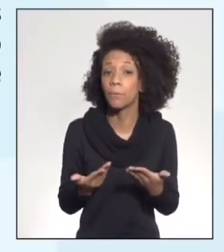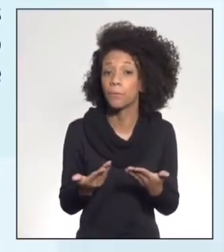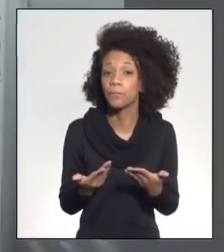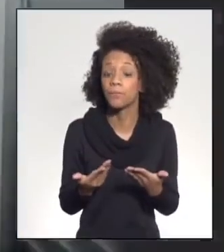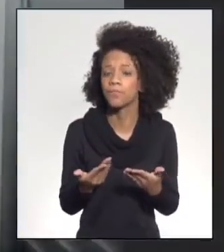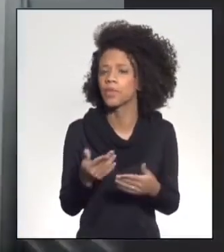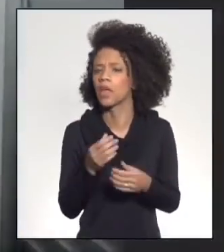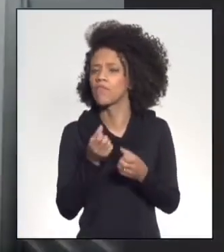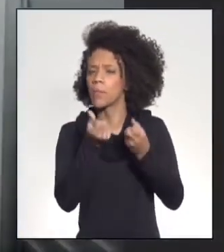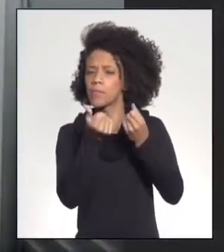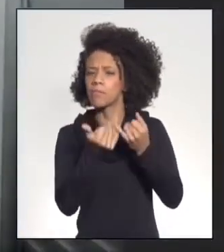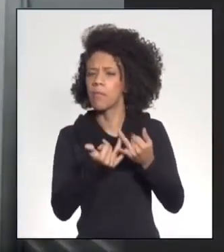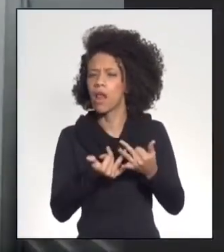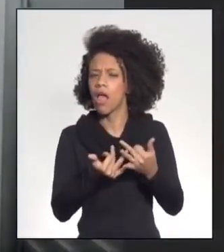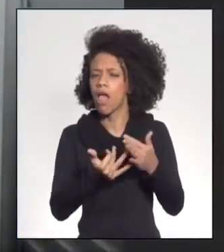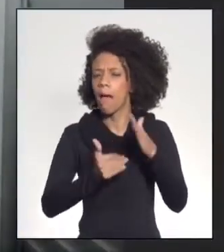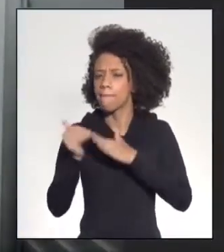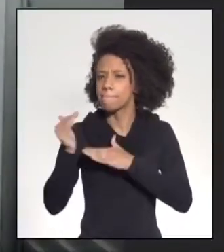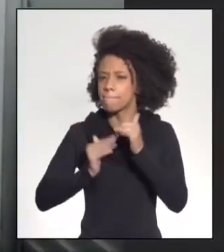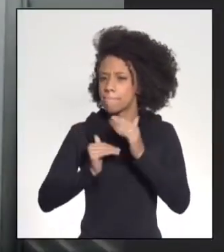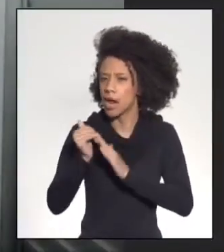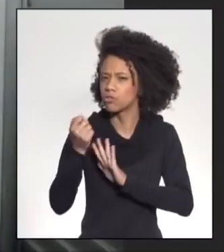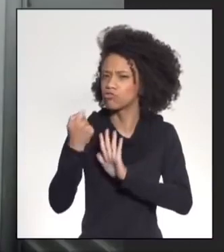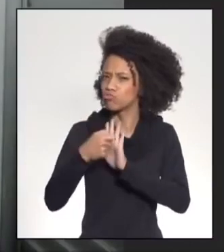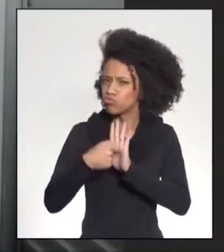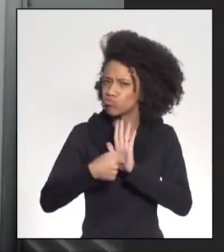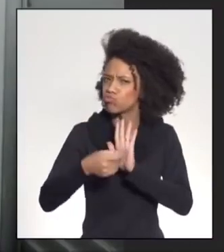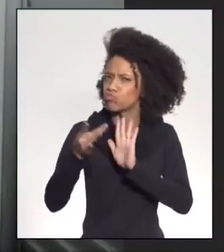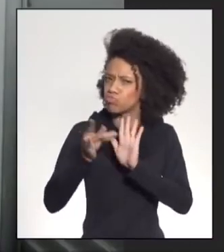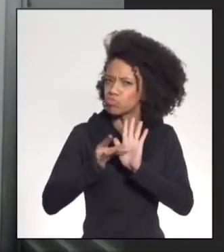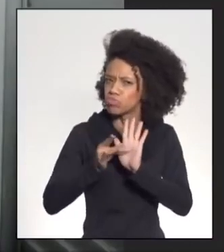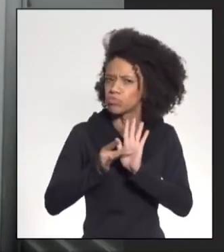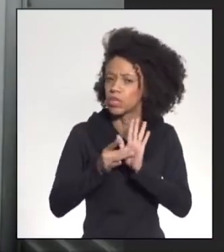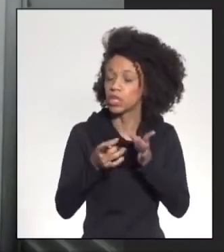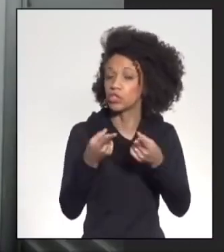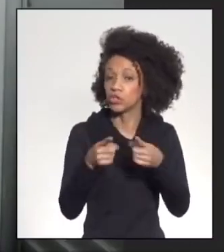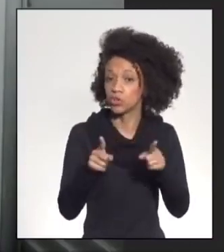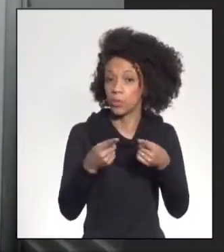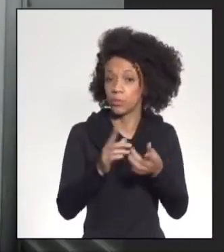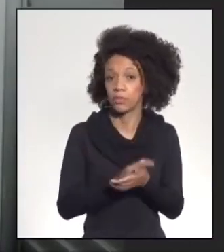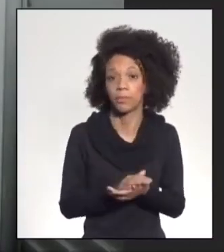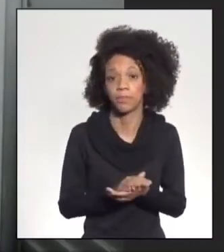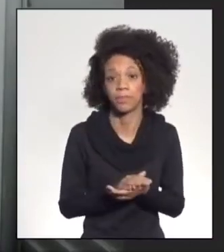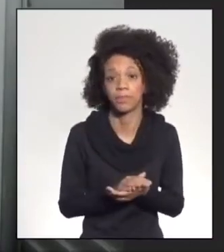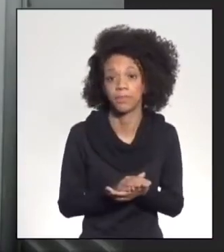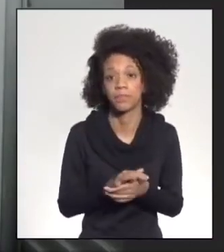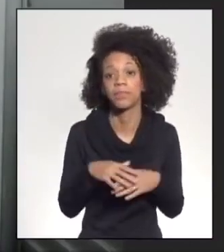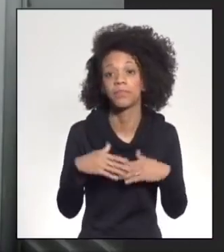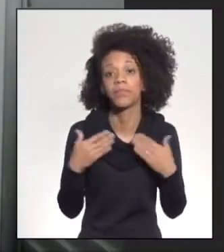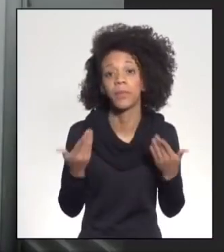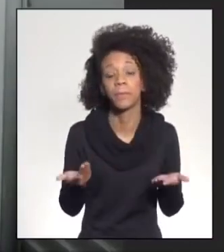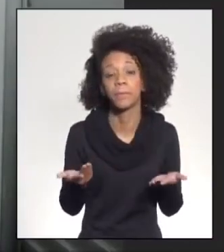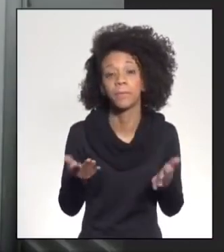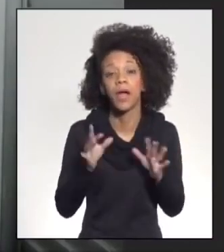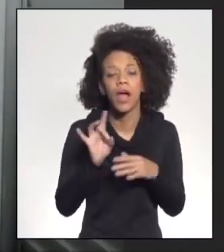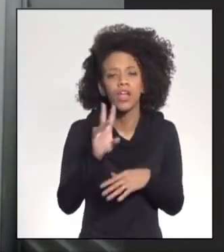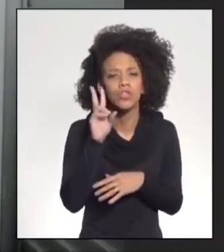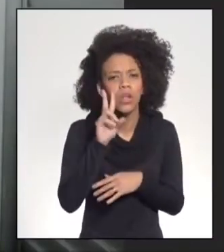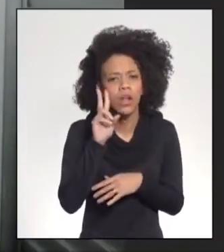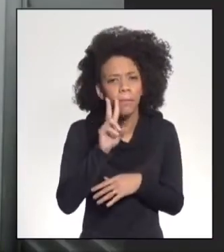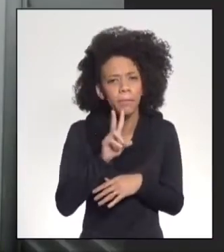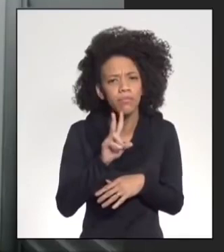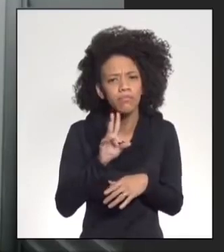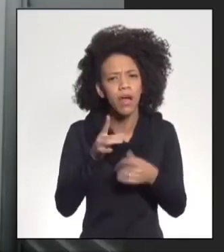falar um pouquinho sobre técnicas de registro mesmo, tá, pessoal? De música. Vamos lá. Só lembrando, música.